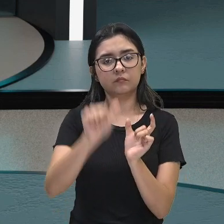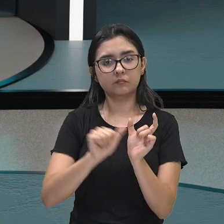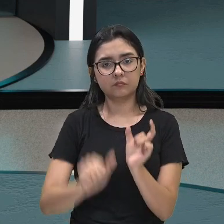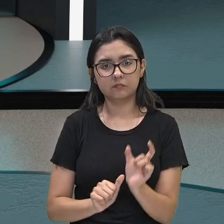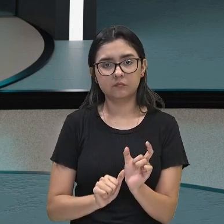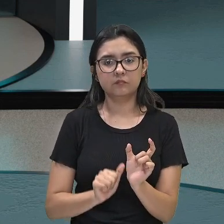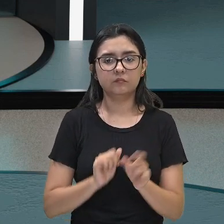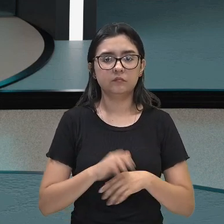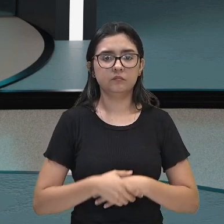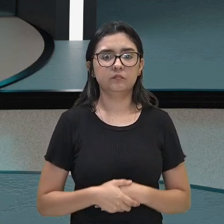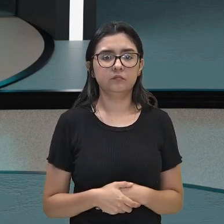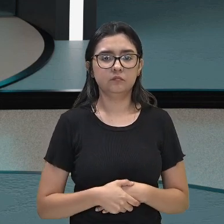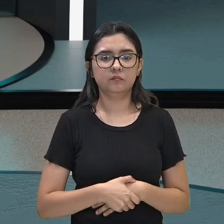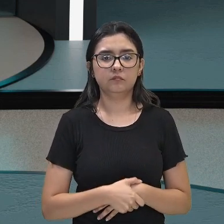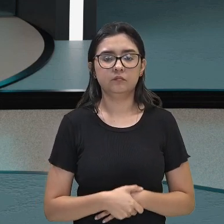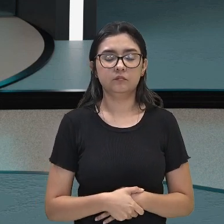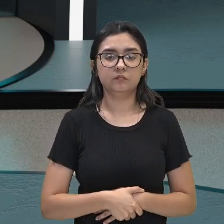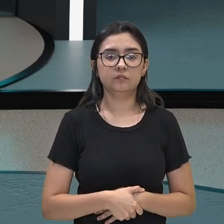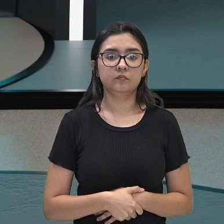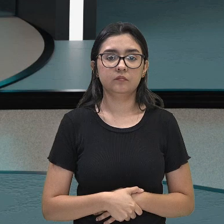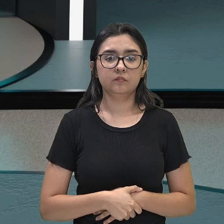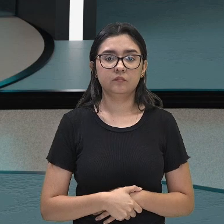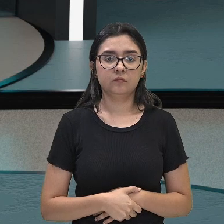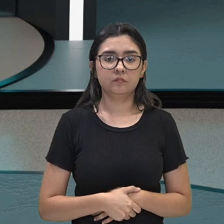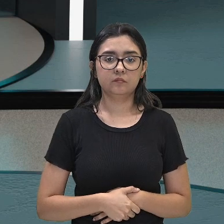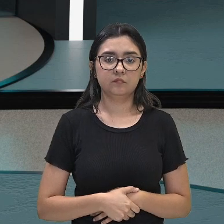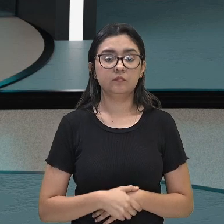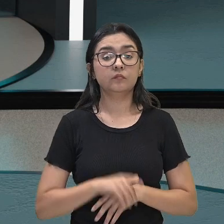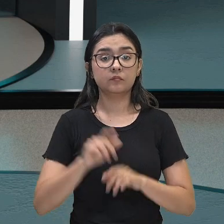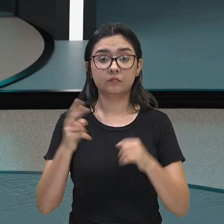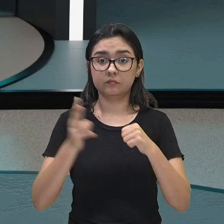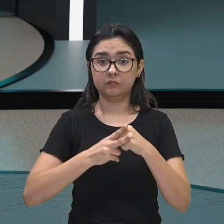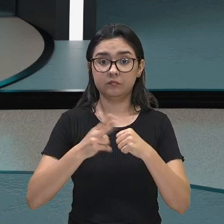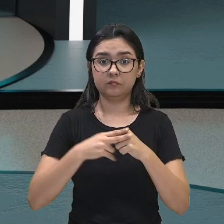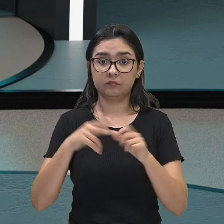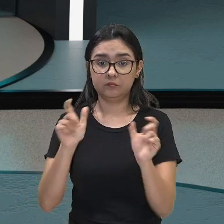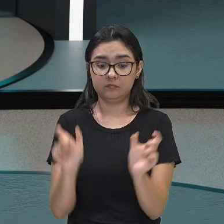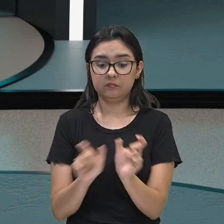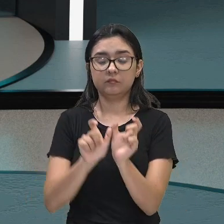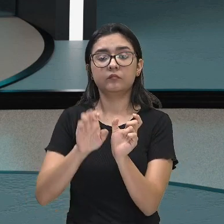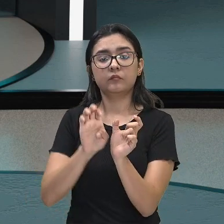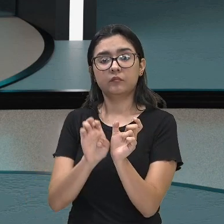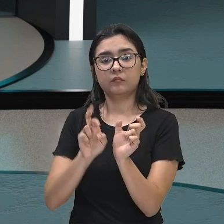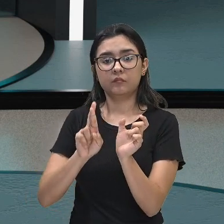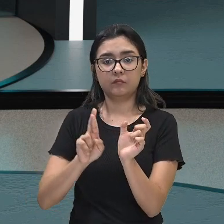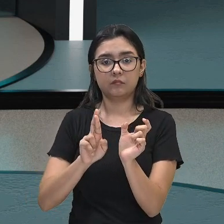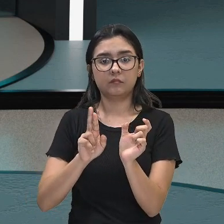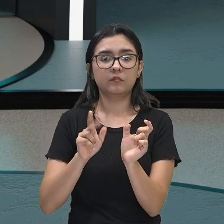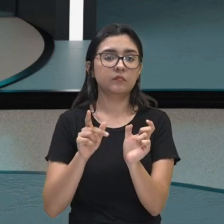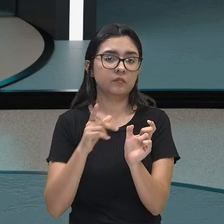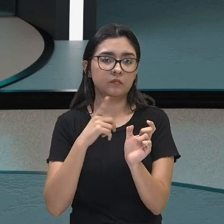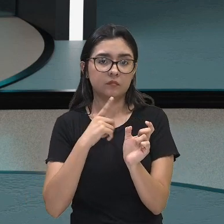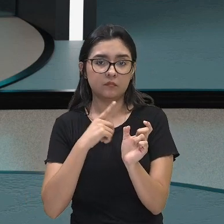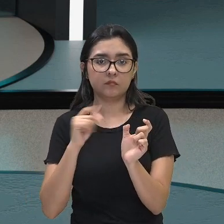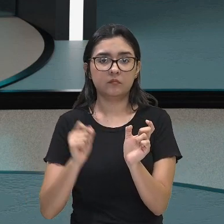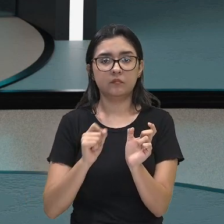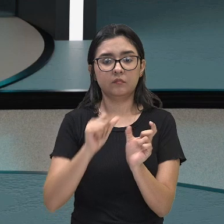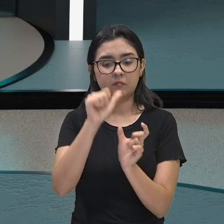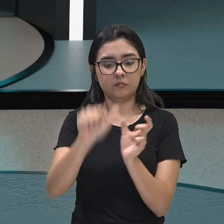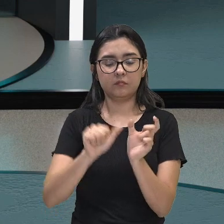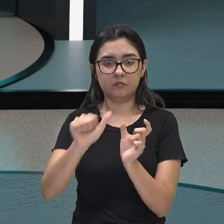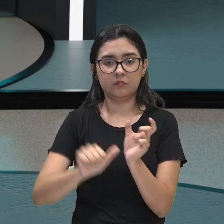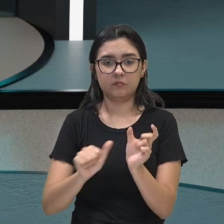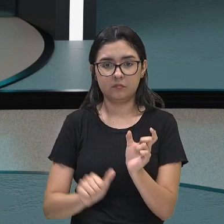e trabajaram. E aí, verbos terminados com ER, por exemplo, comer, eu comi,